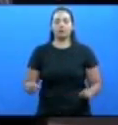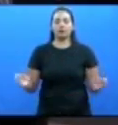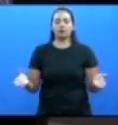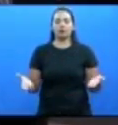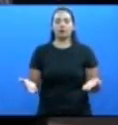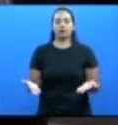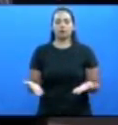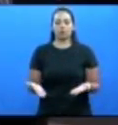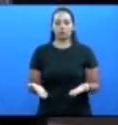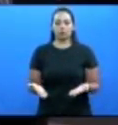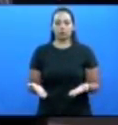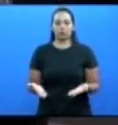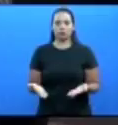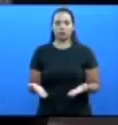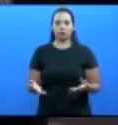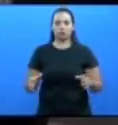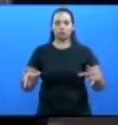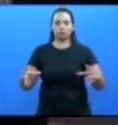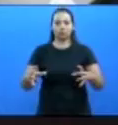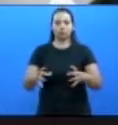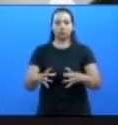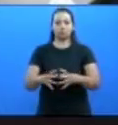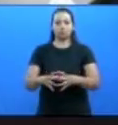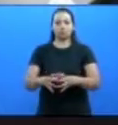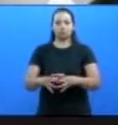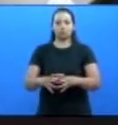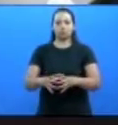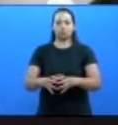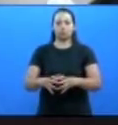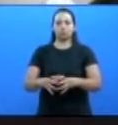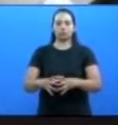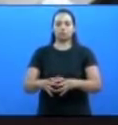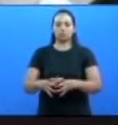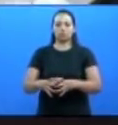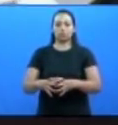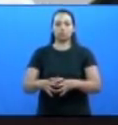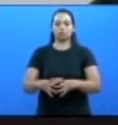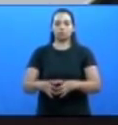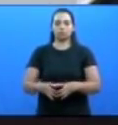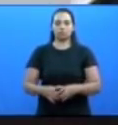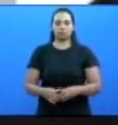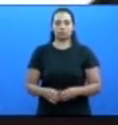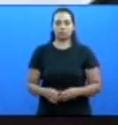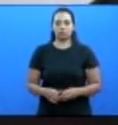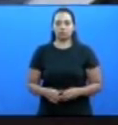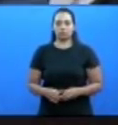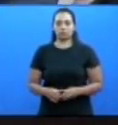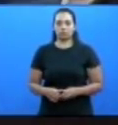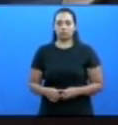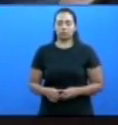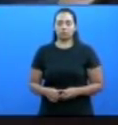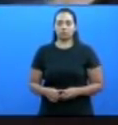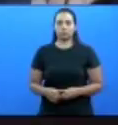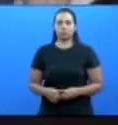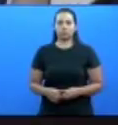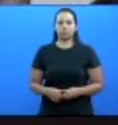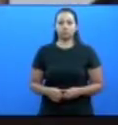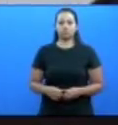Bom, vamos fazer por grupo, já é mais fácil, né? pela numeração. As emendas de